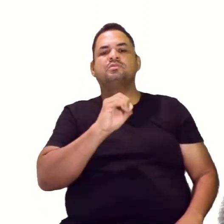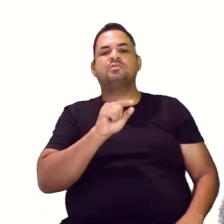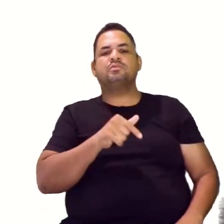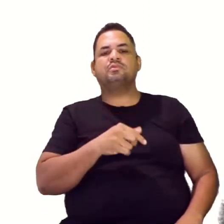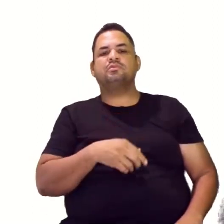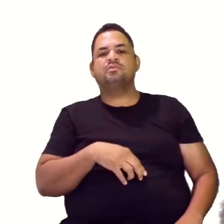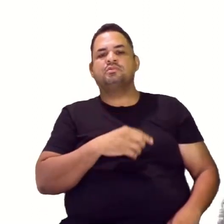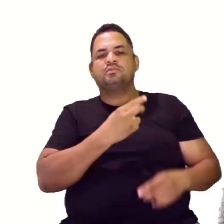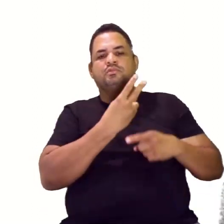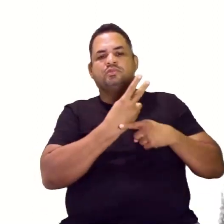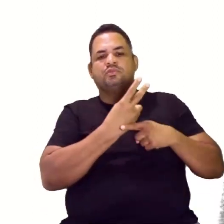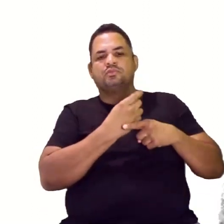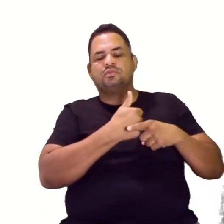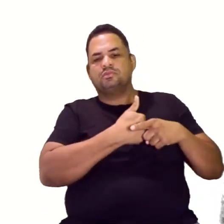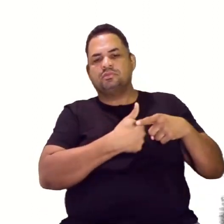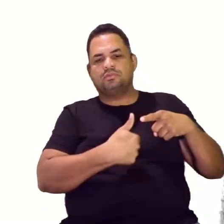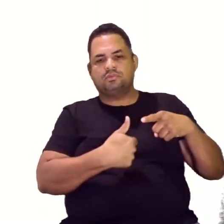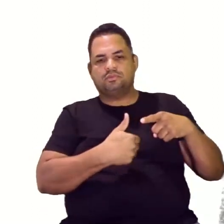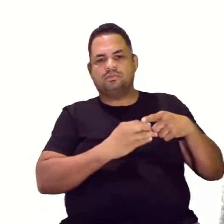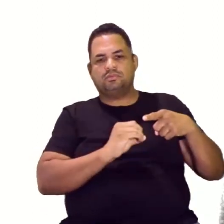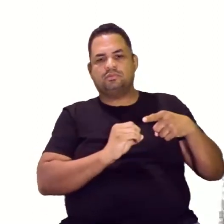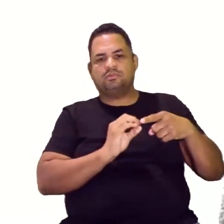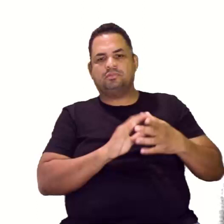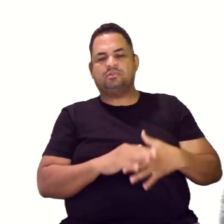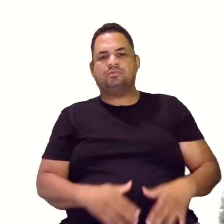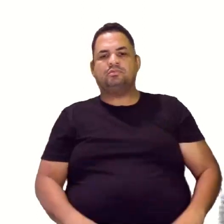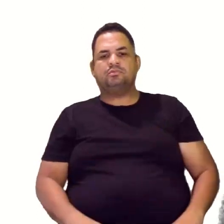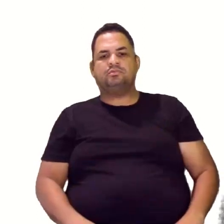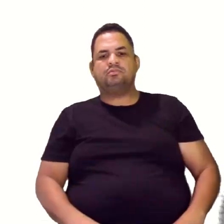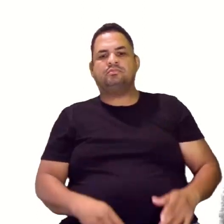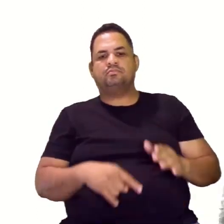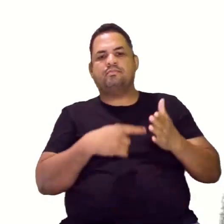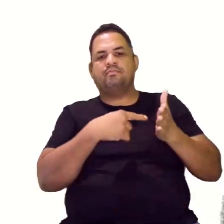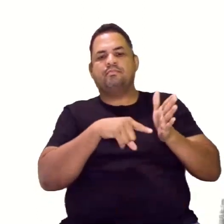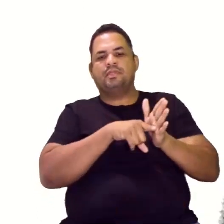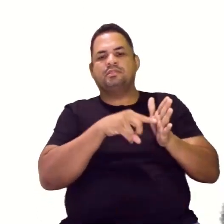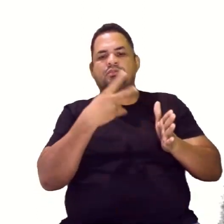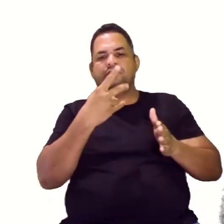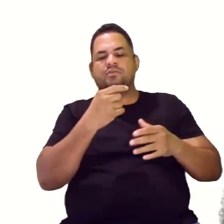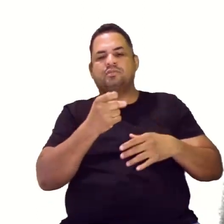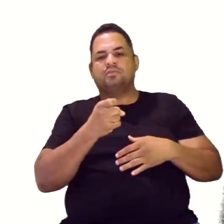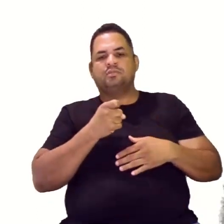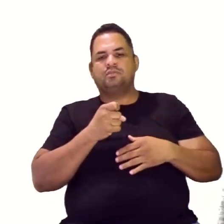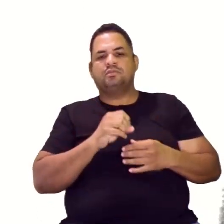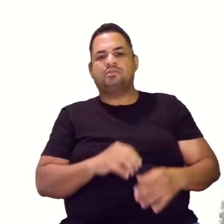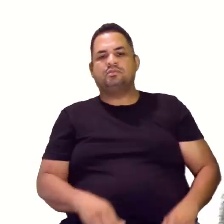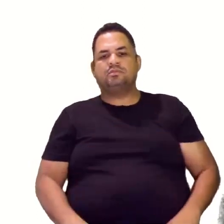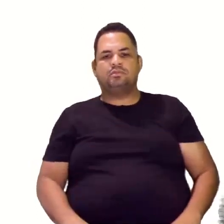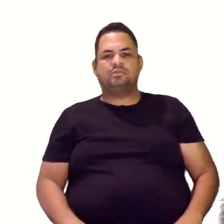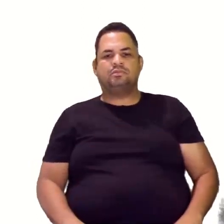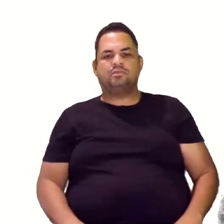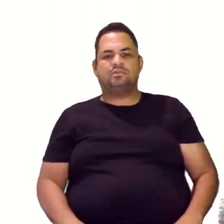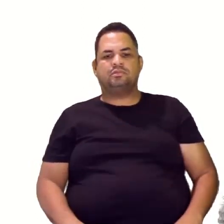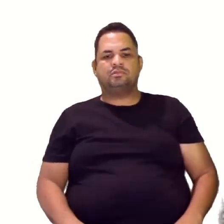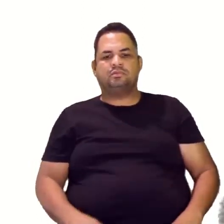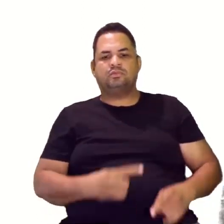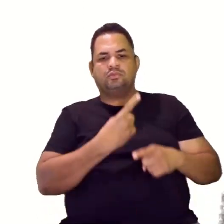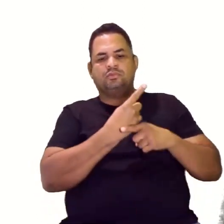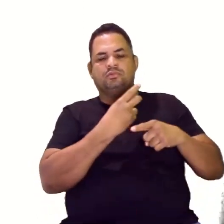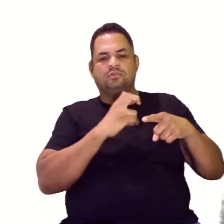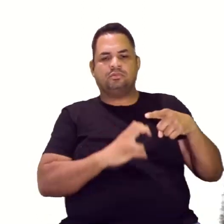É 1/5. É 2 sobre 10 elevado a menos 2 igual a x. E 2 sobre 10 é a mesma coisa